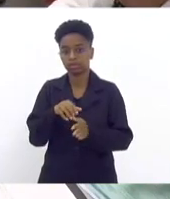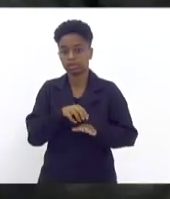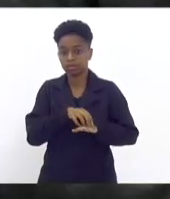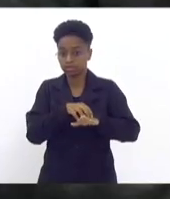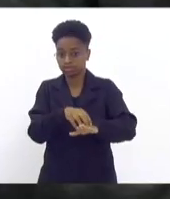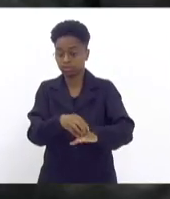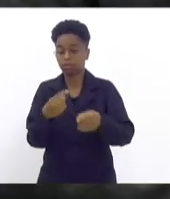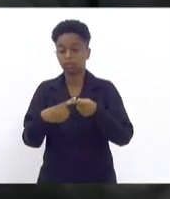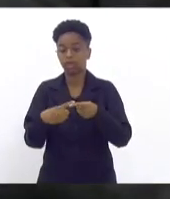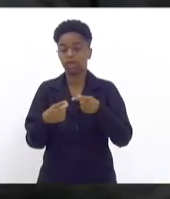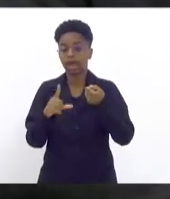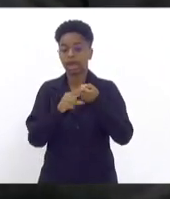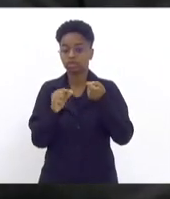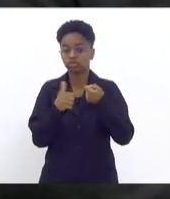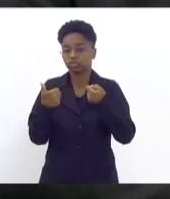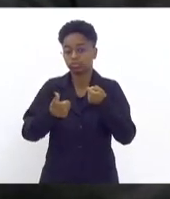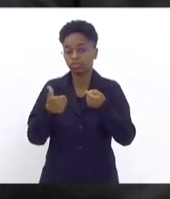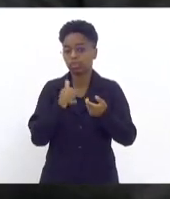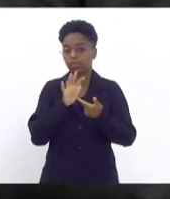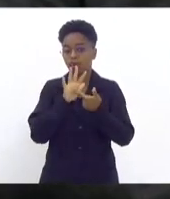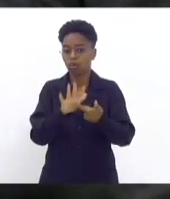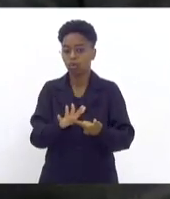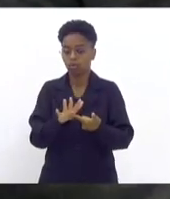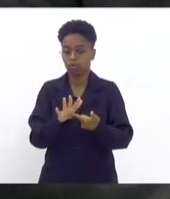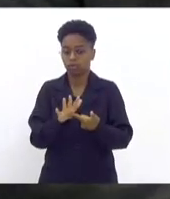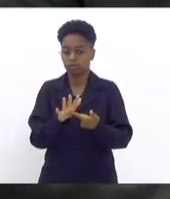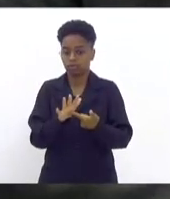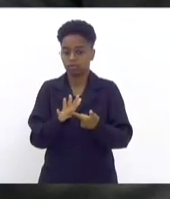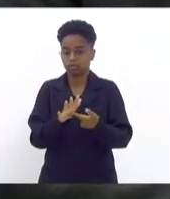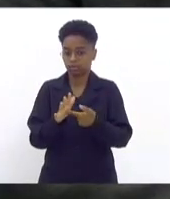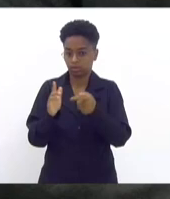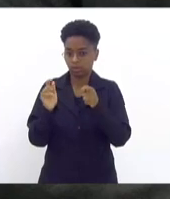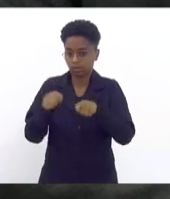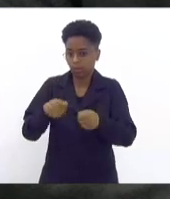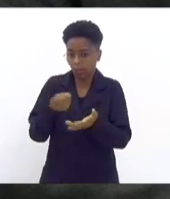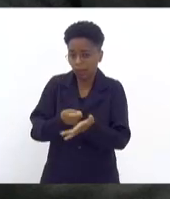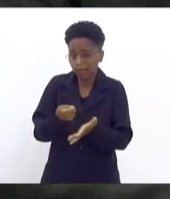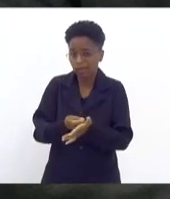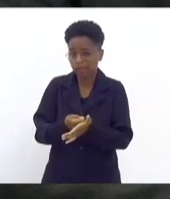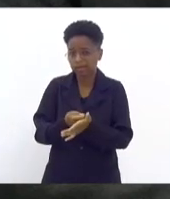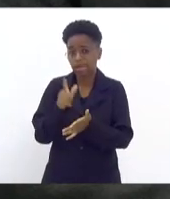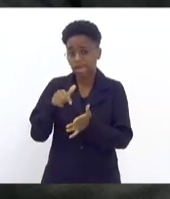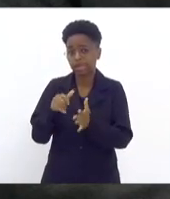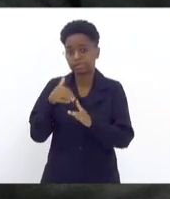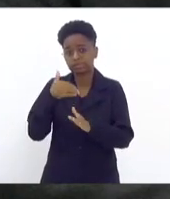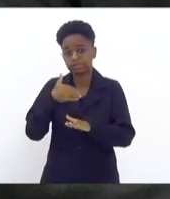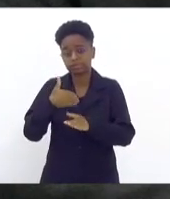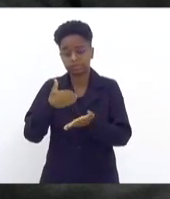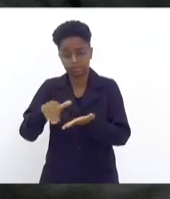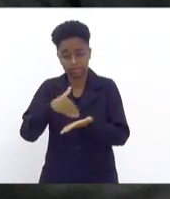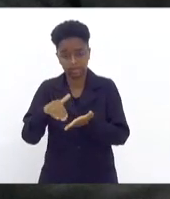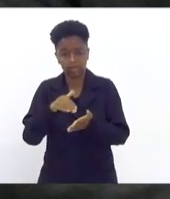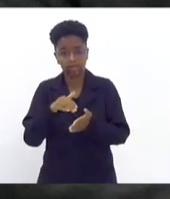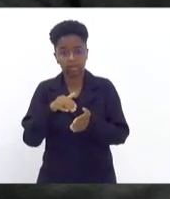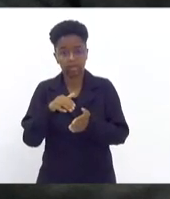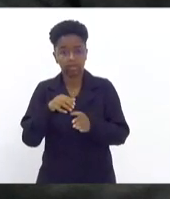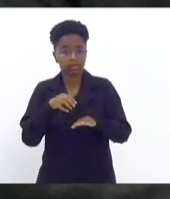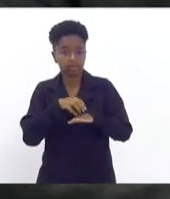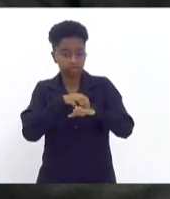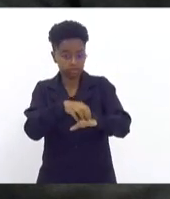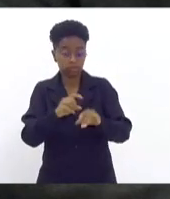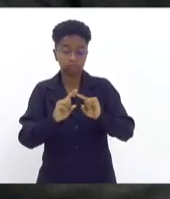no artigo 1º, a competência, a obrigação estabelecida era para a Secretaria de Estado de Transporte. E aí,